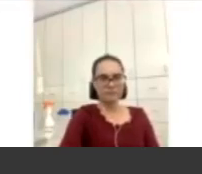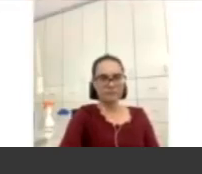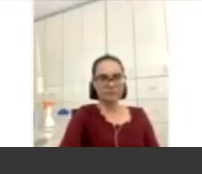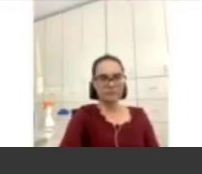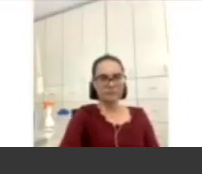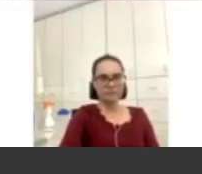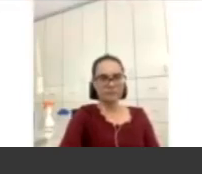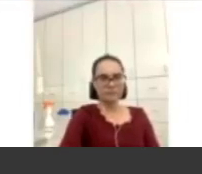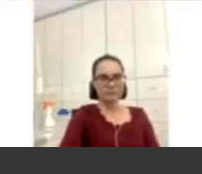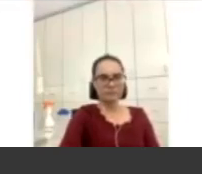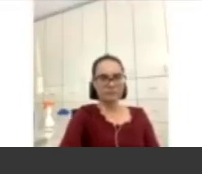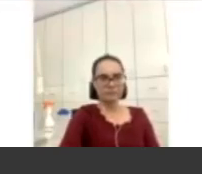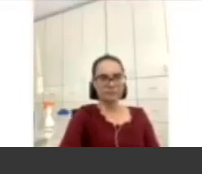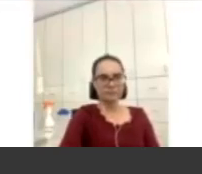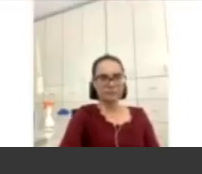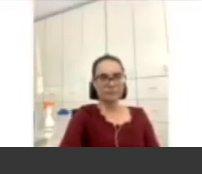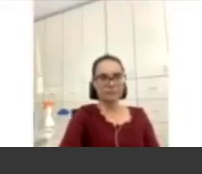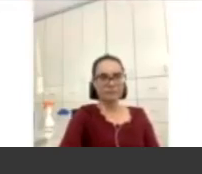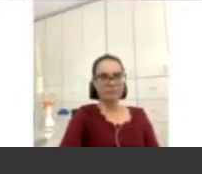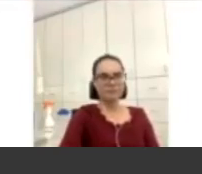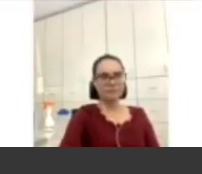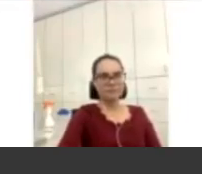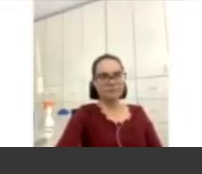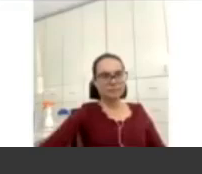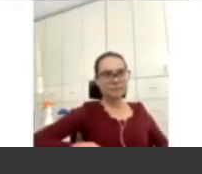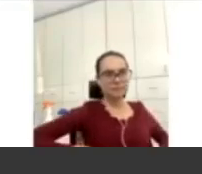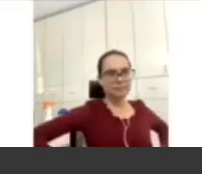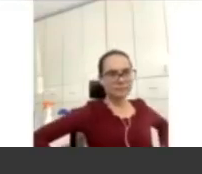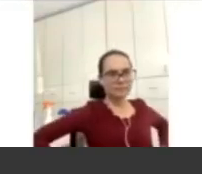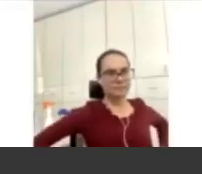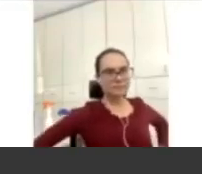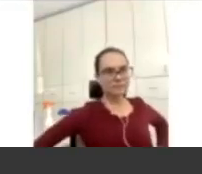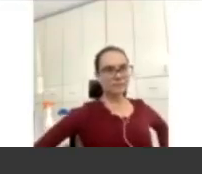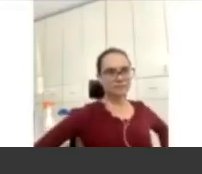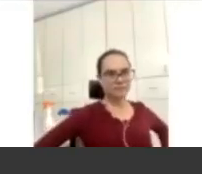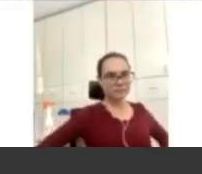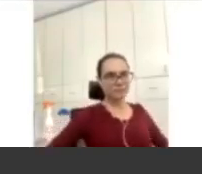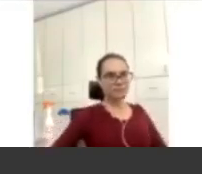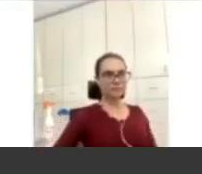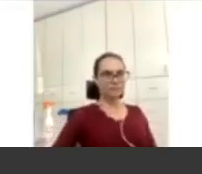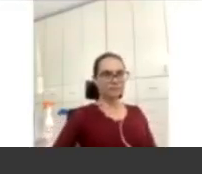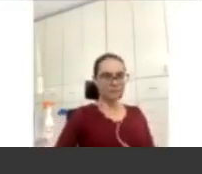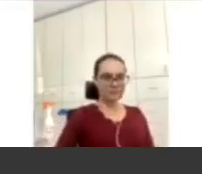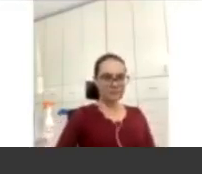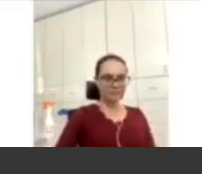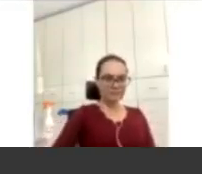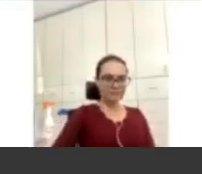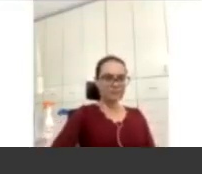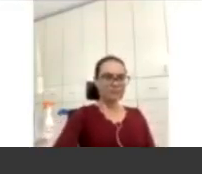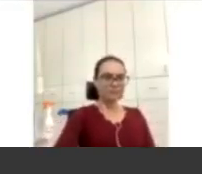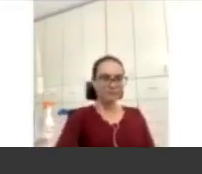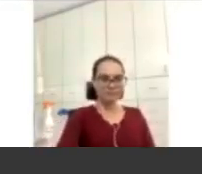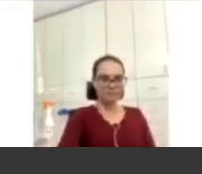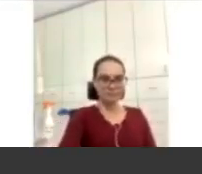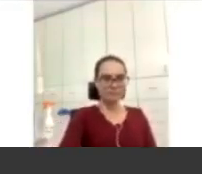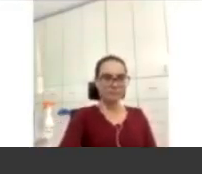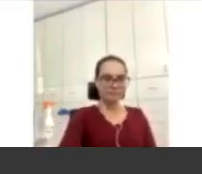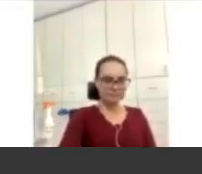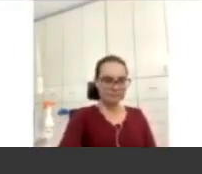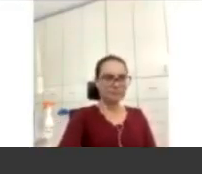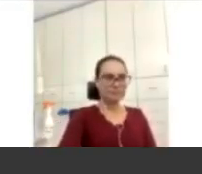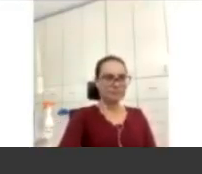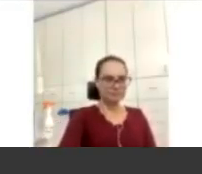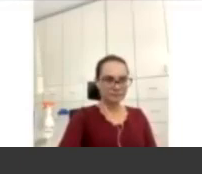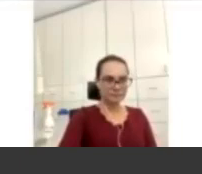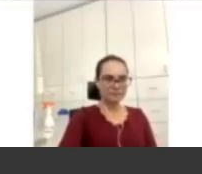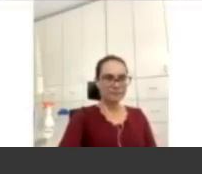retal, a gente vai para a página justamente de avaliação desse paciente e vai decidir. É um paciente suspeito de monkeypox? De fato, é um critério, né,